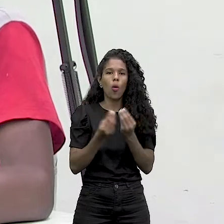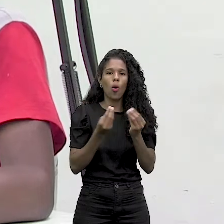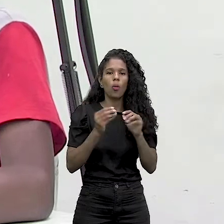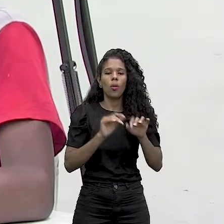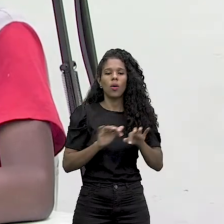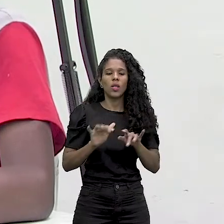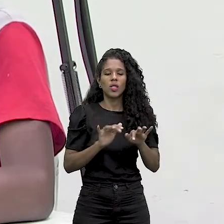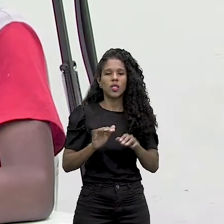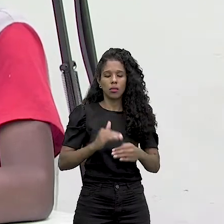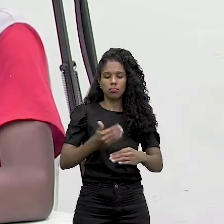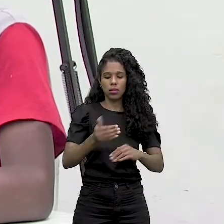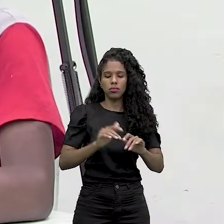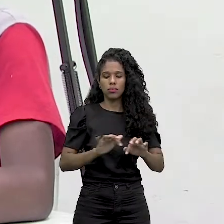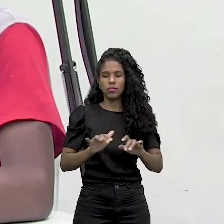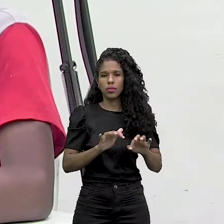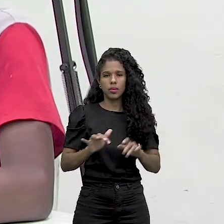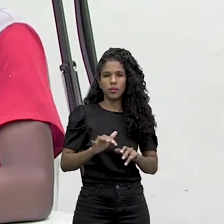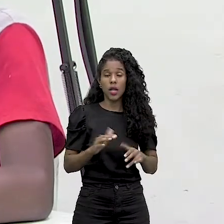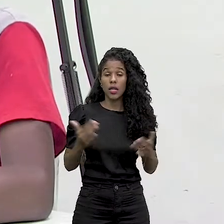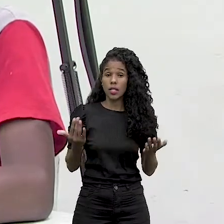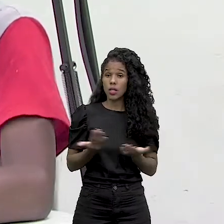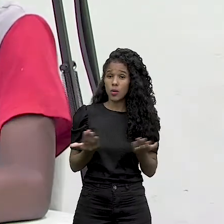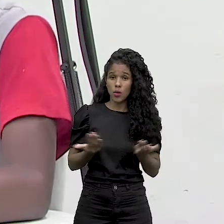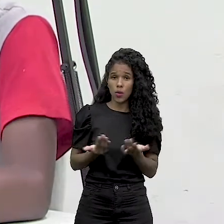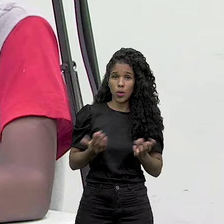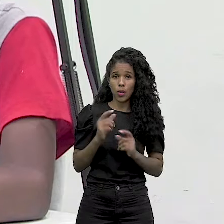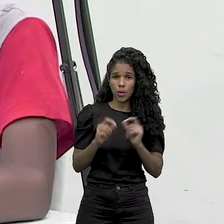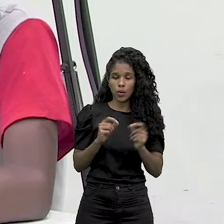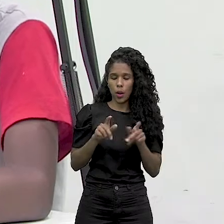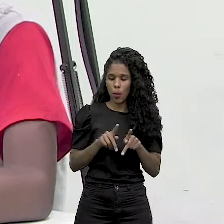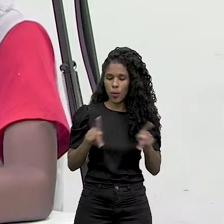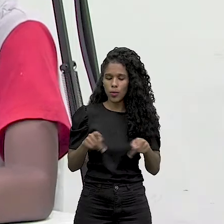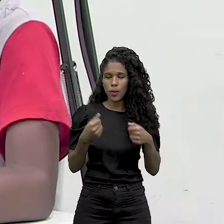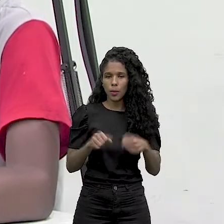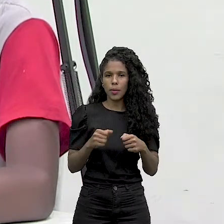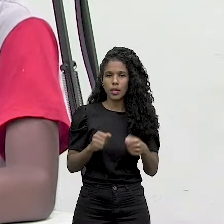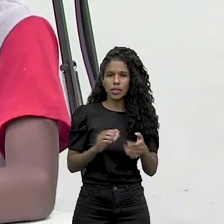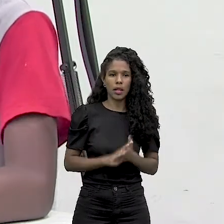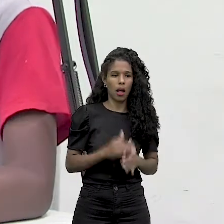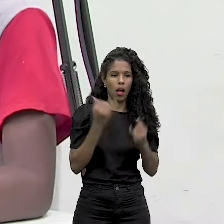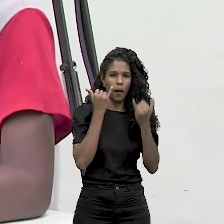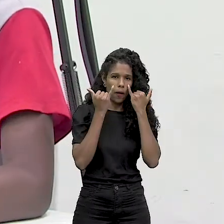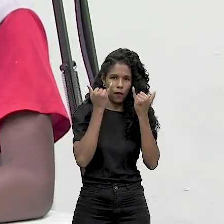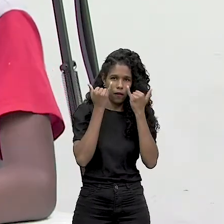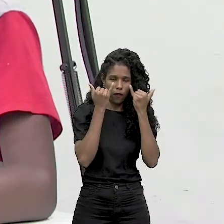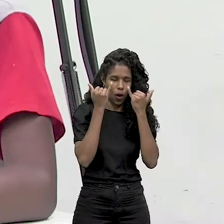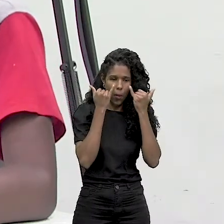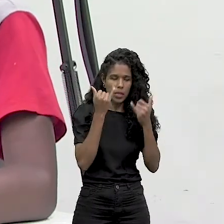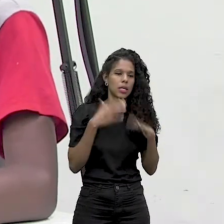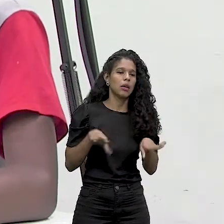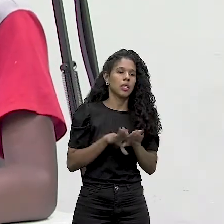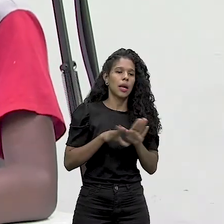você ter o seu diário, claro que você precisa colocar o seu planejamento de